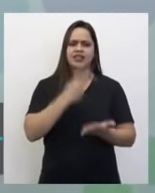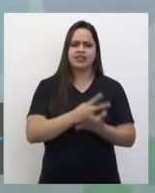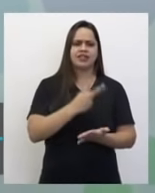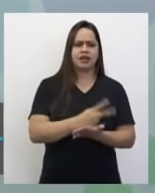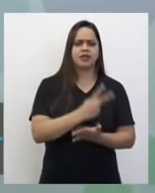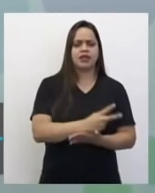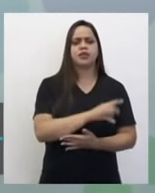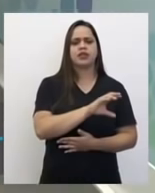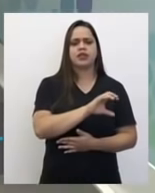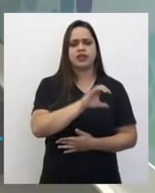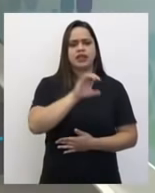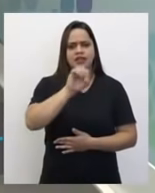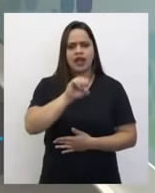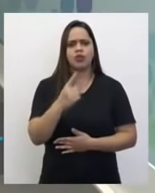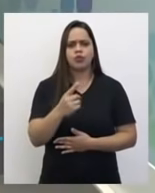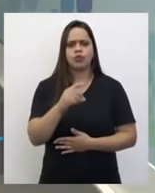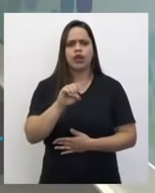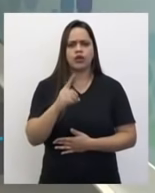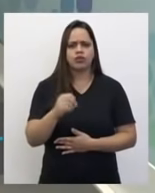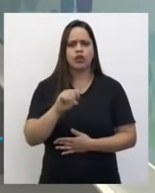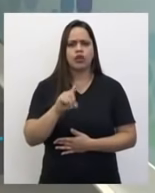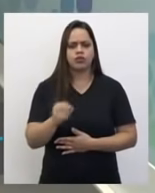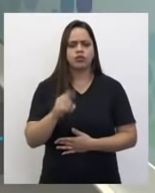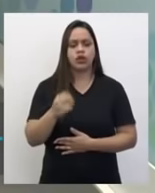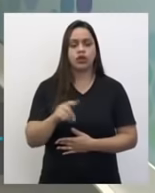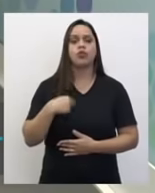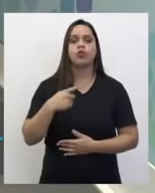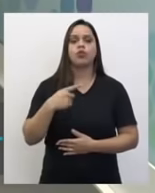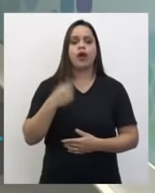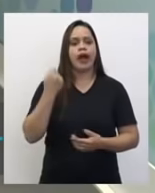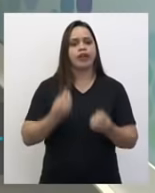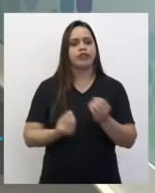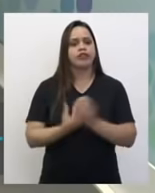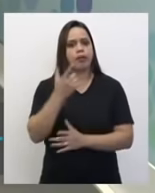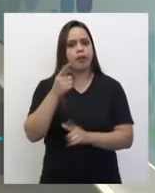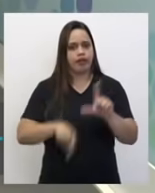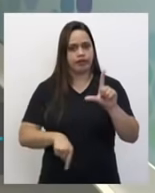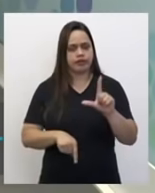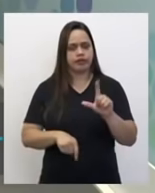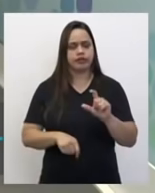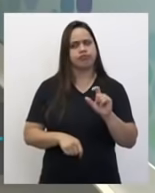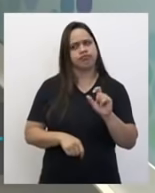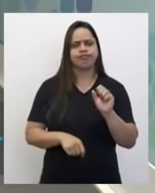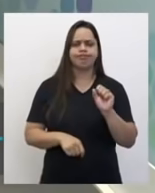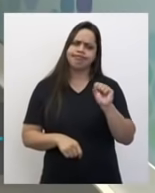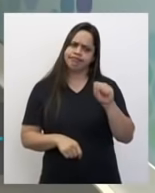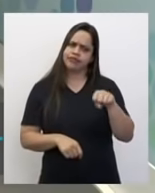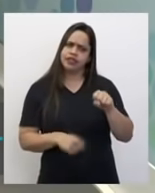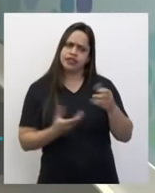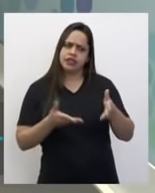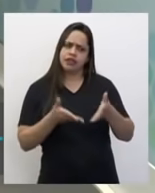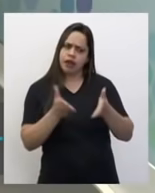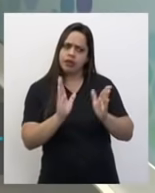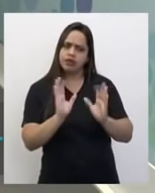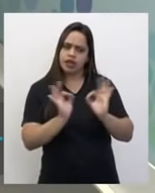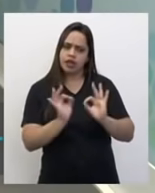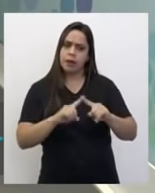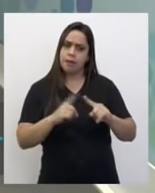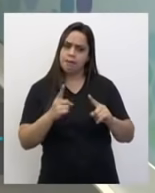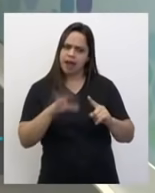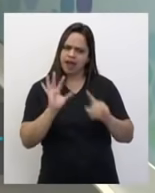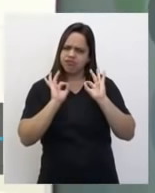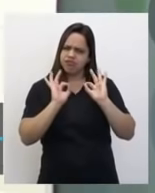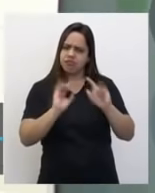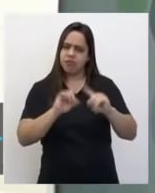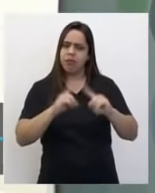letra. É tipo isso. Você tá indo pro caminho certo, meu amor. É, a ideia é essa, um pouquinho mais elaborado, mas esse é o plano. Então,